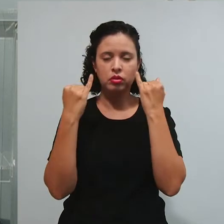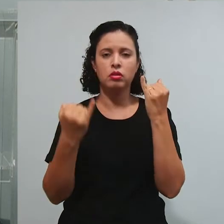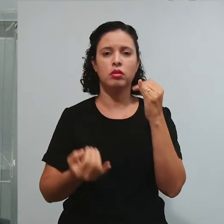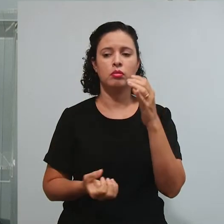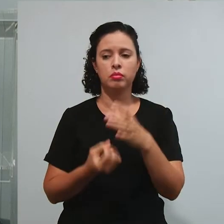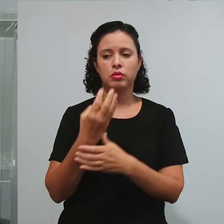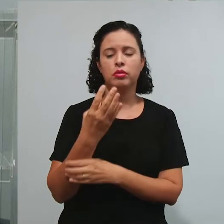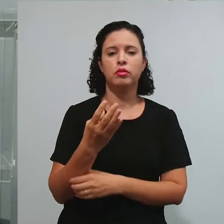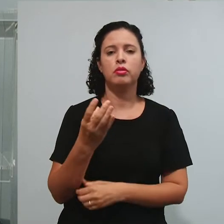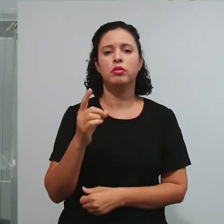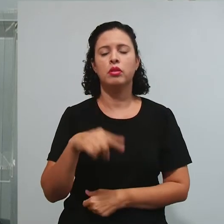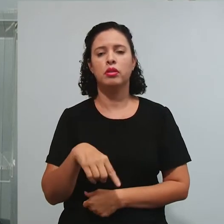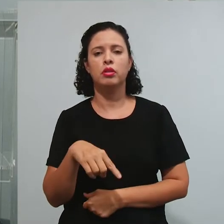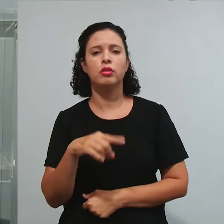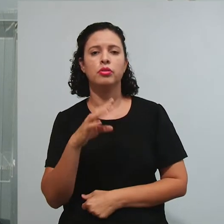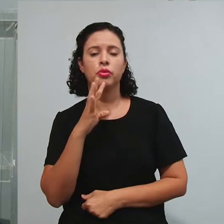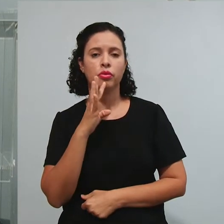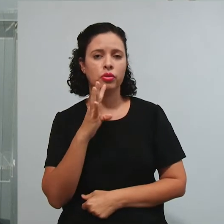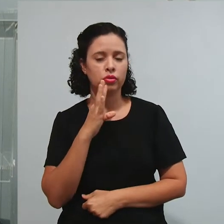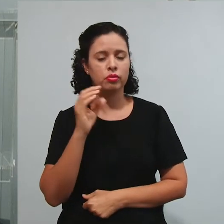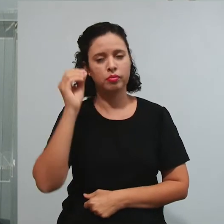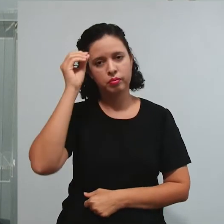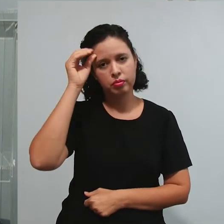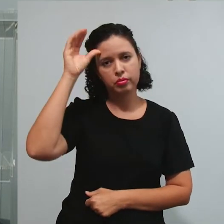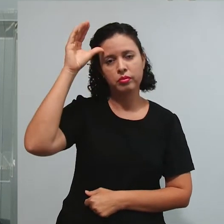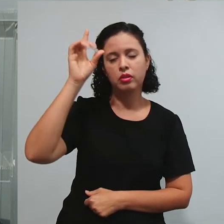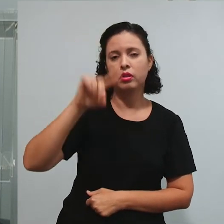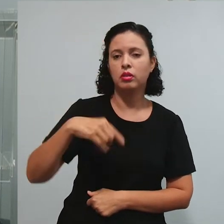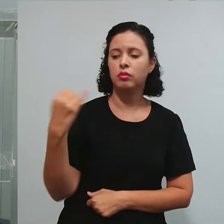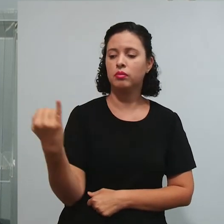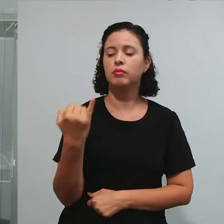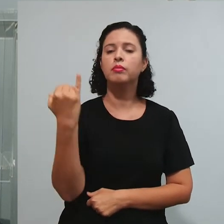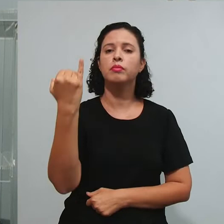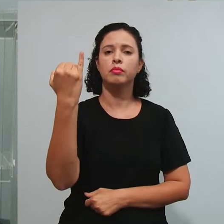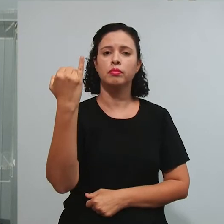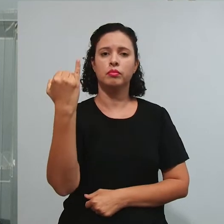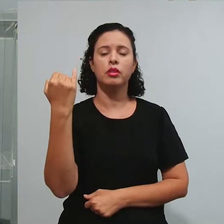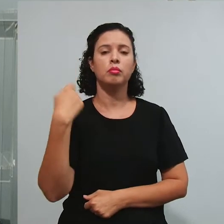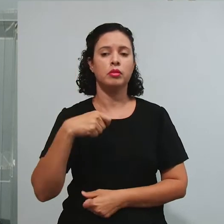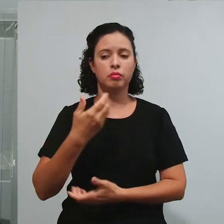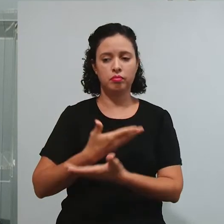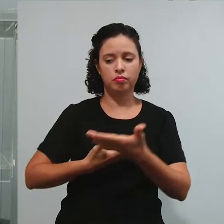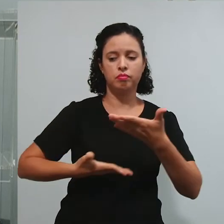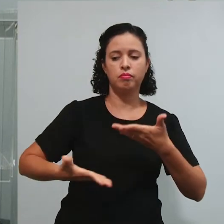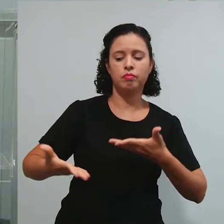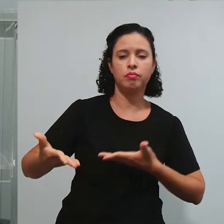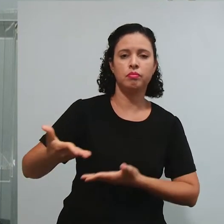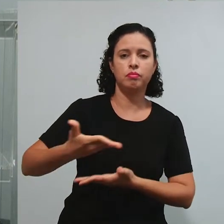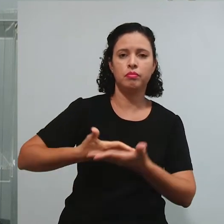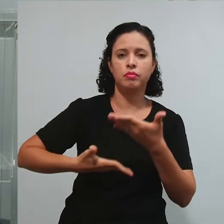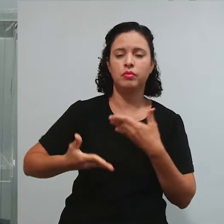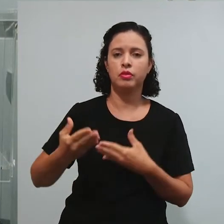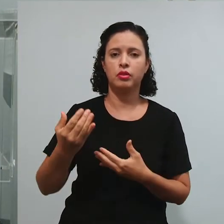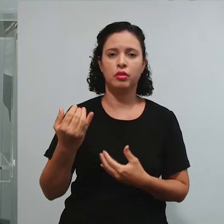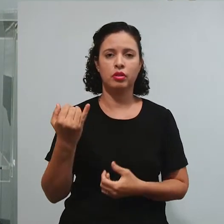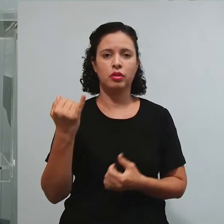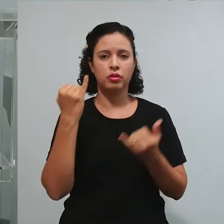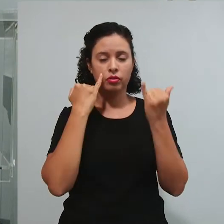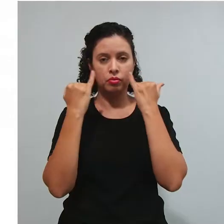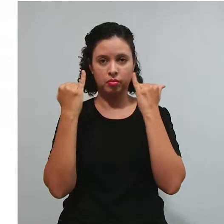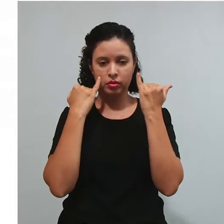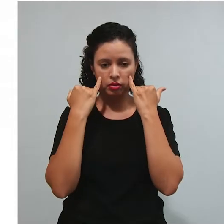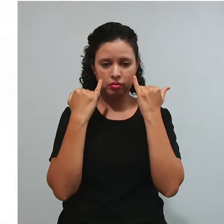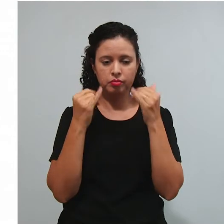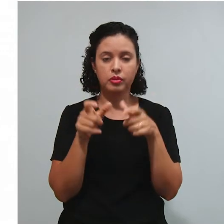de conhecimento, é muito importante e precisa haver essa troca de informação, tá certo?